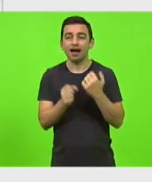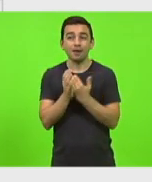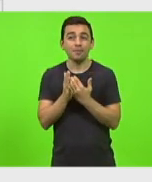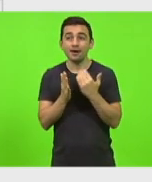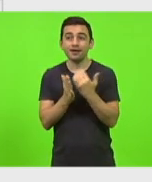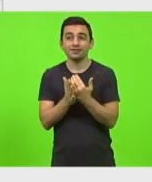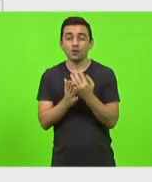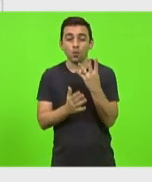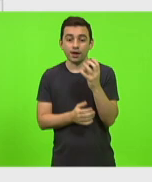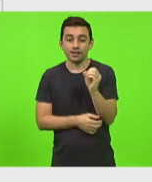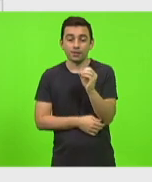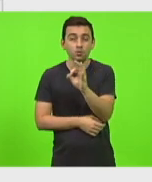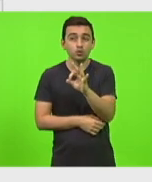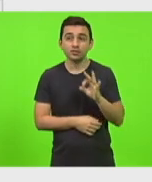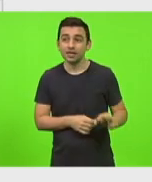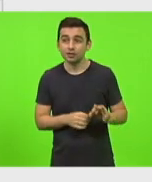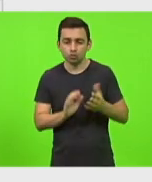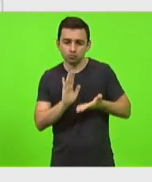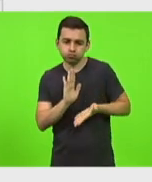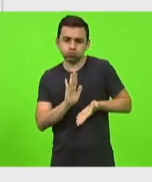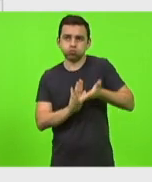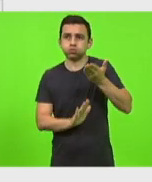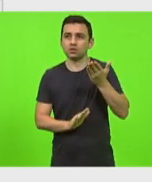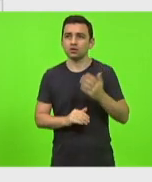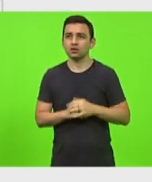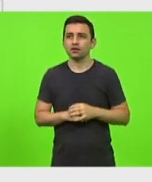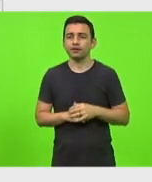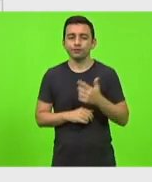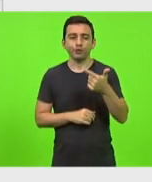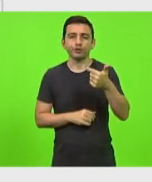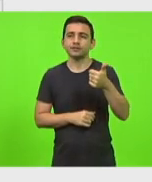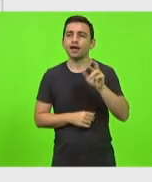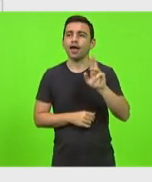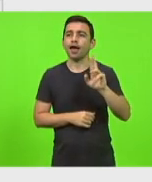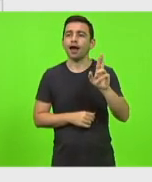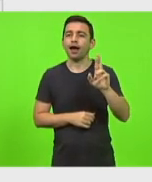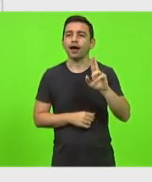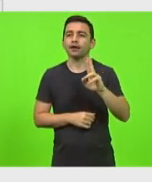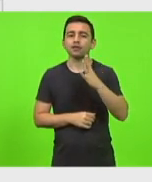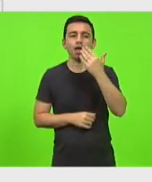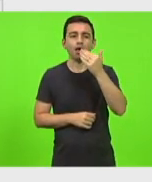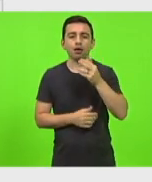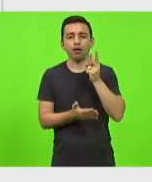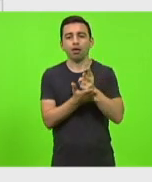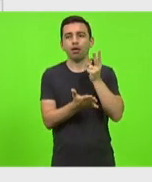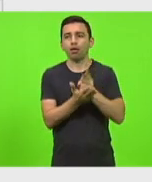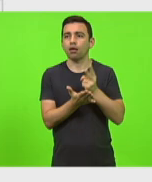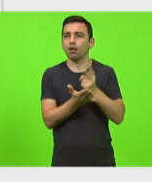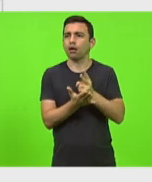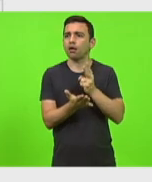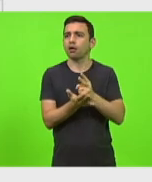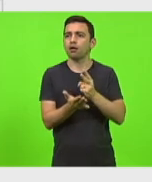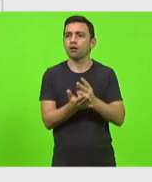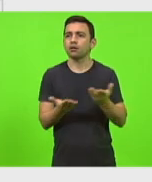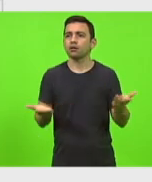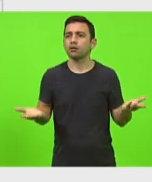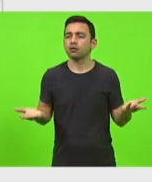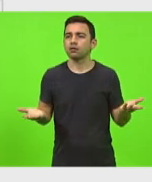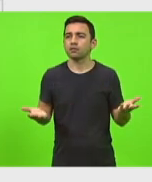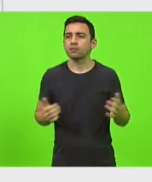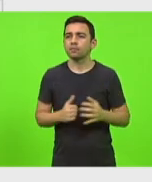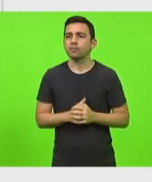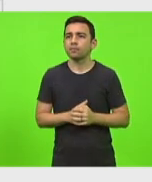40% de crescimento da receita. E os 12 continuam os 12.